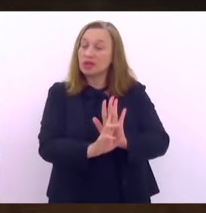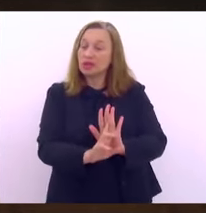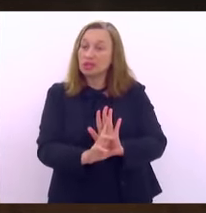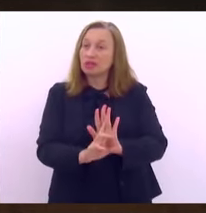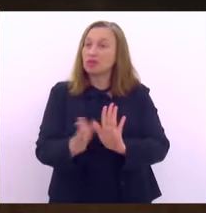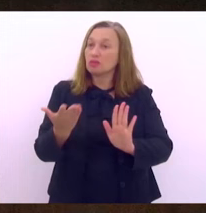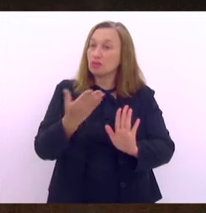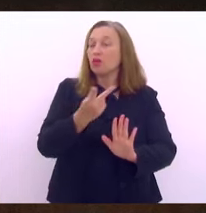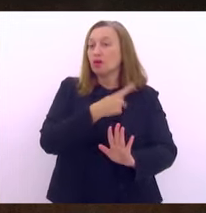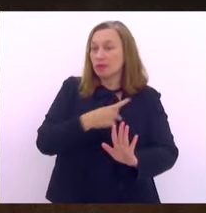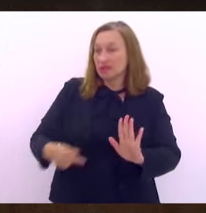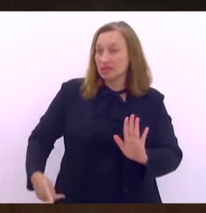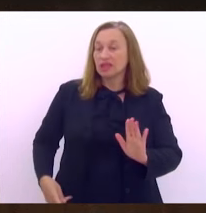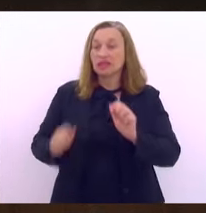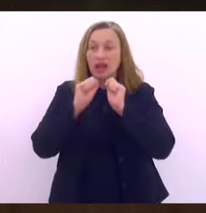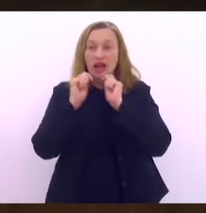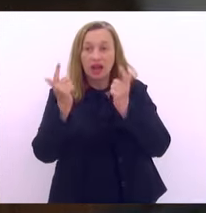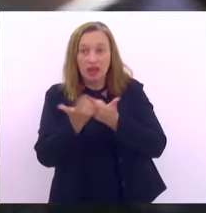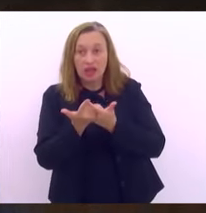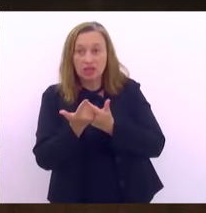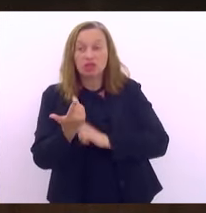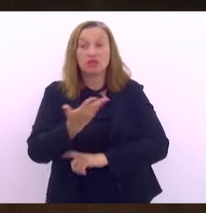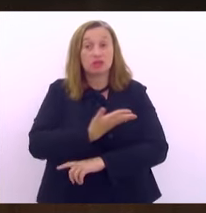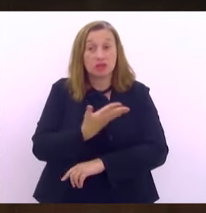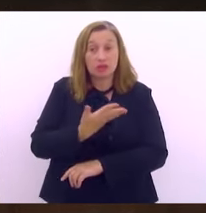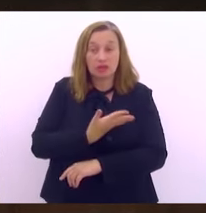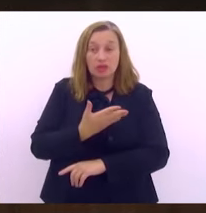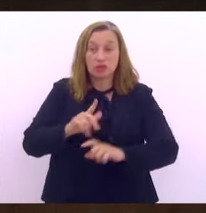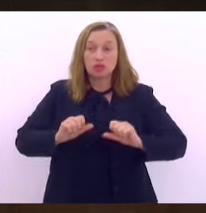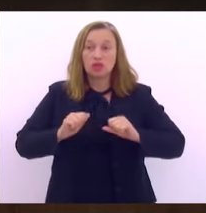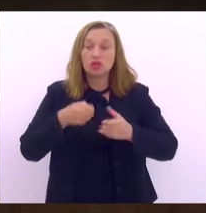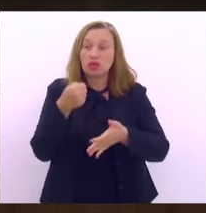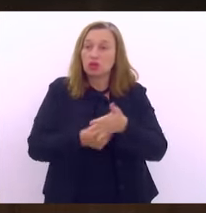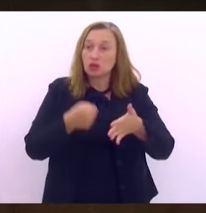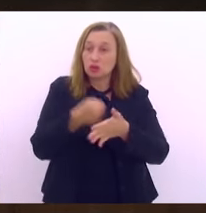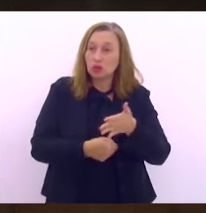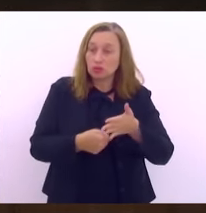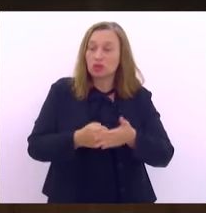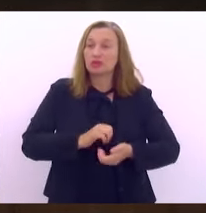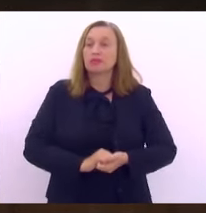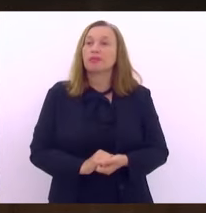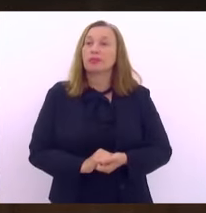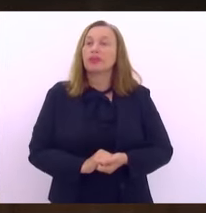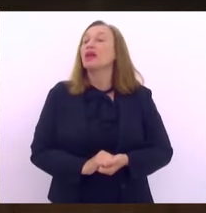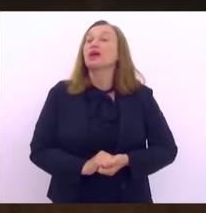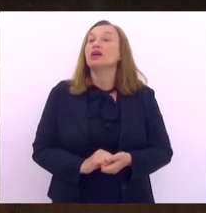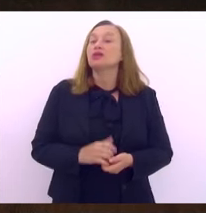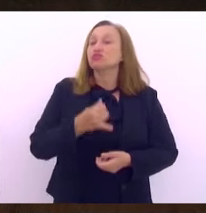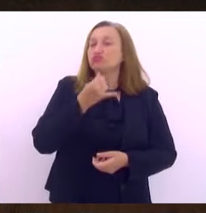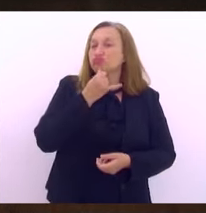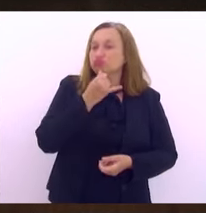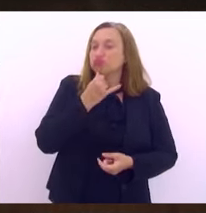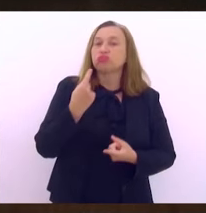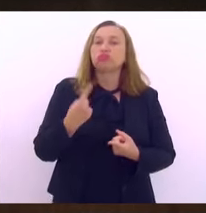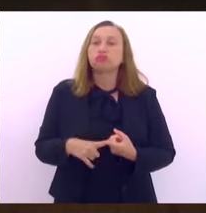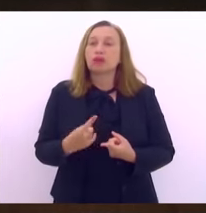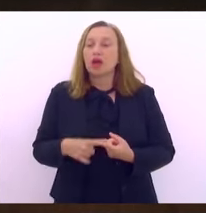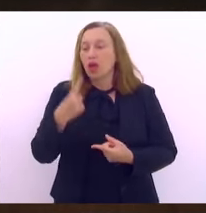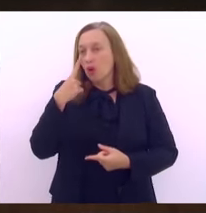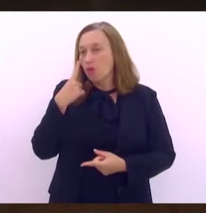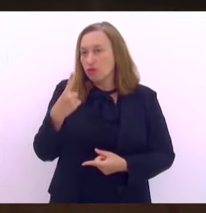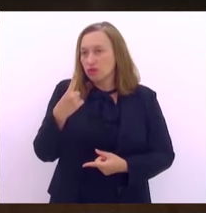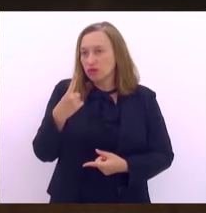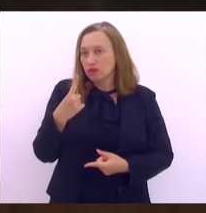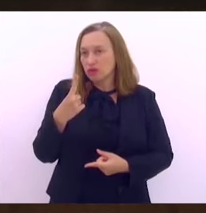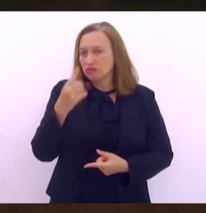que lutam pela segurança pública. No mínimo, a gente pede respeito. E o que me entristece é que eu vi